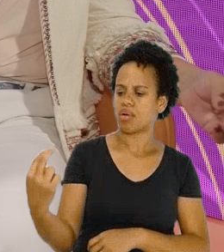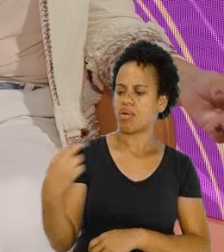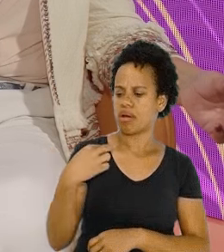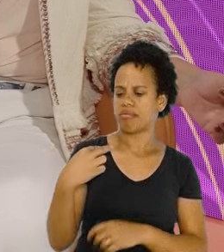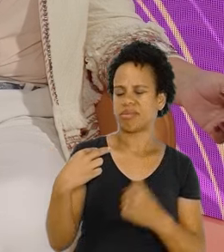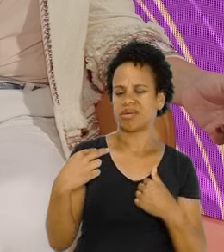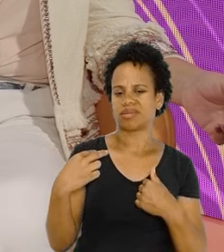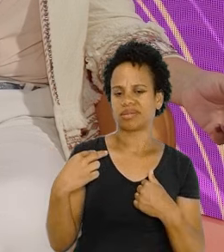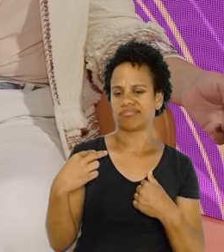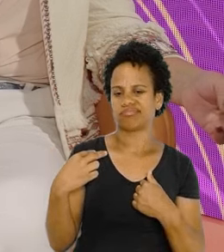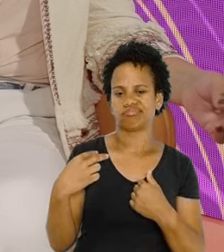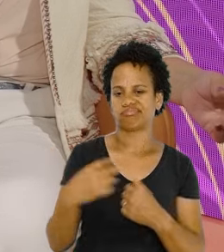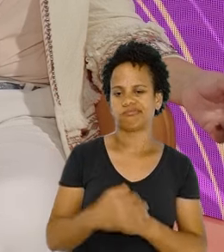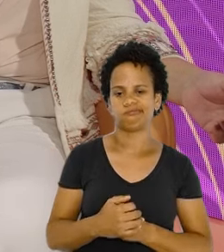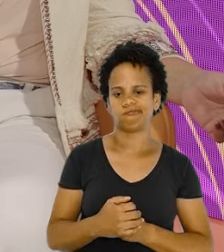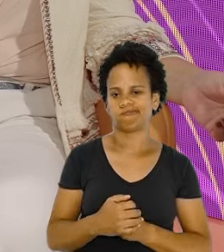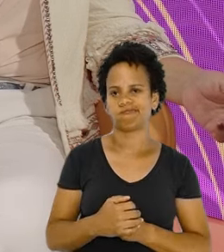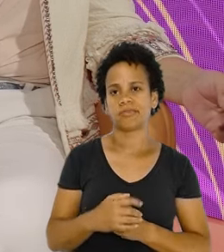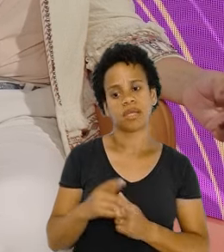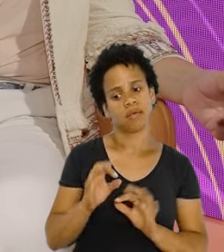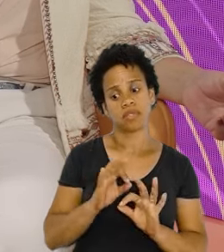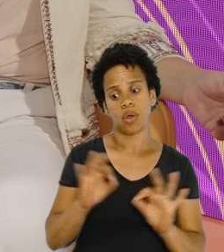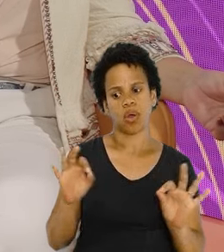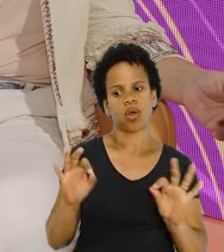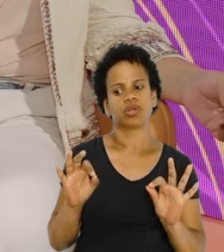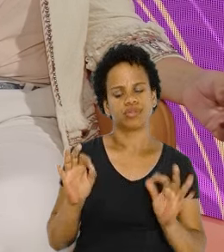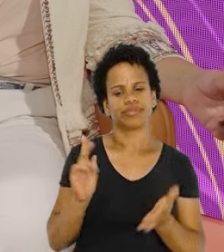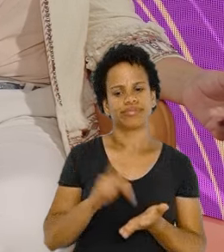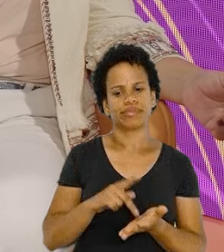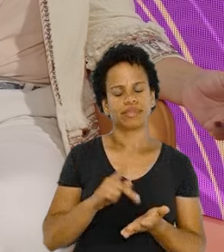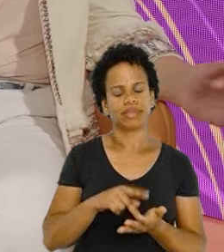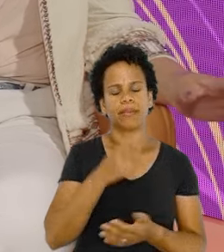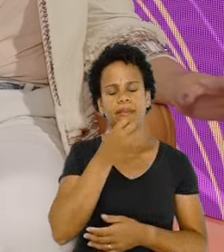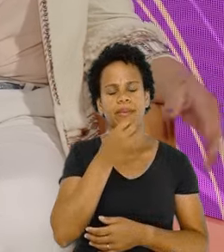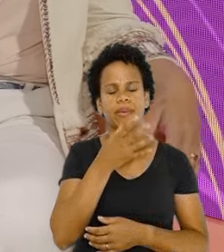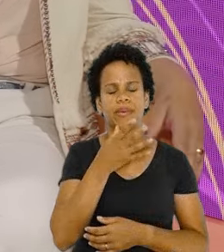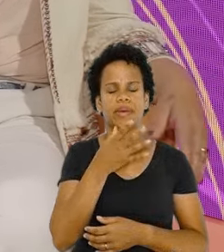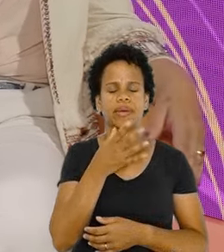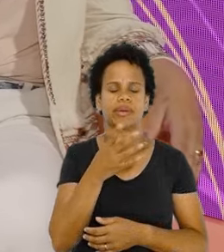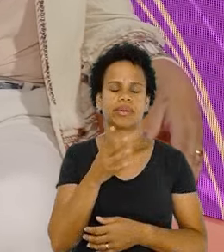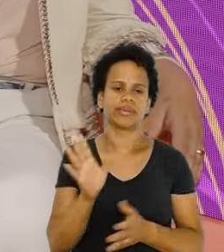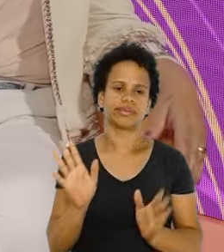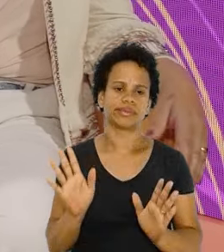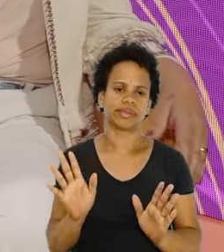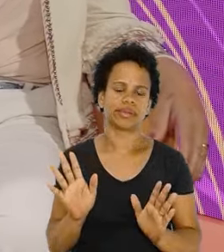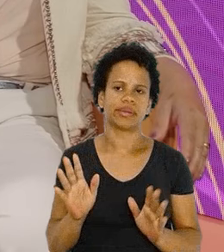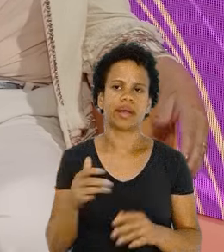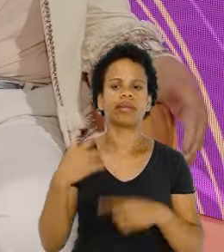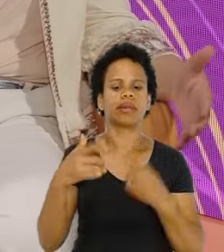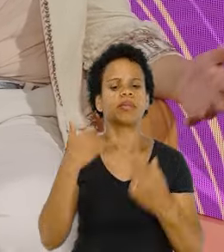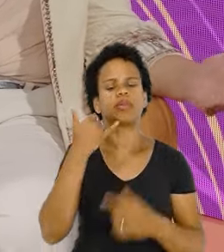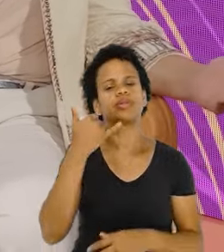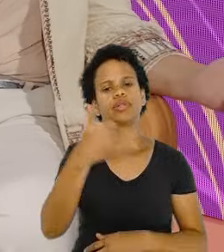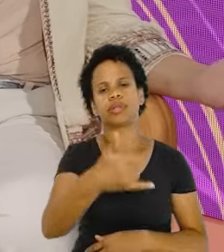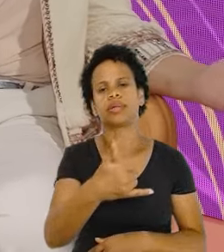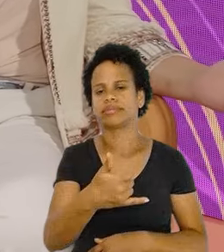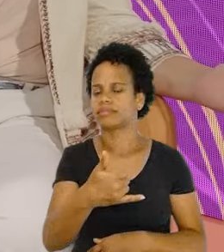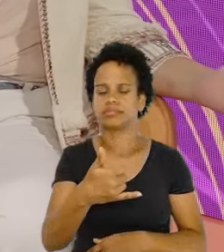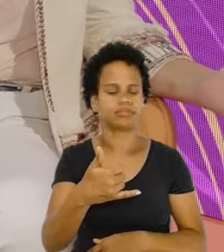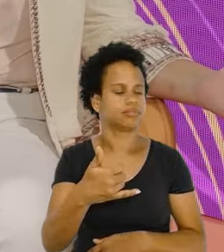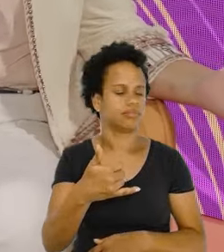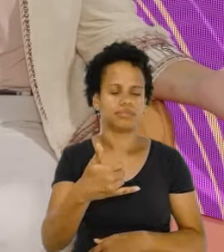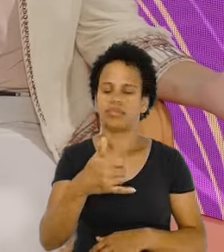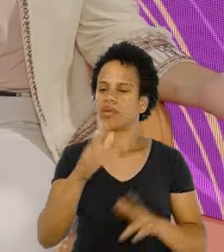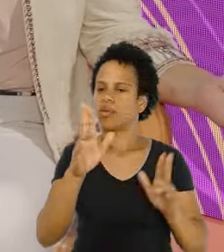né Nossa você é excelente realmente muito boa Aí eu falava pronto a gente liga para você aí eu ficava esperando aquele telefone